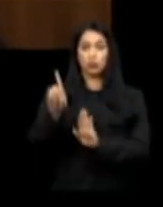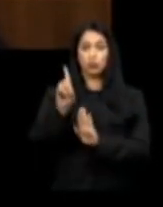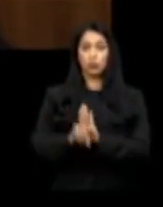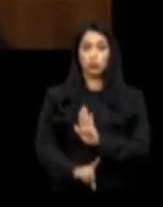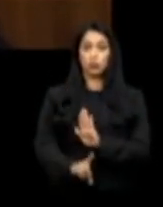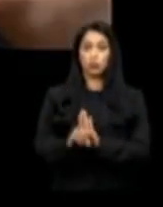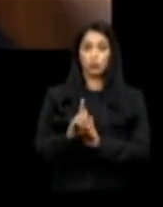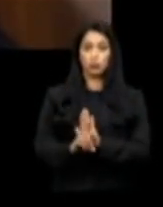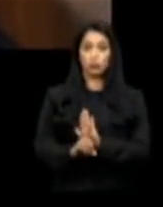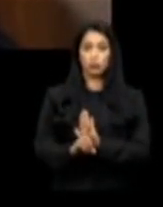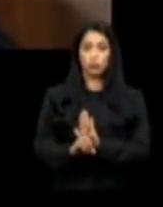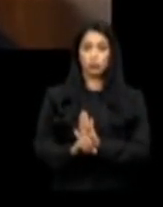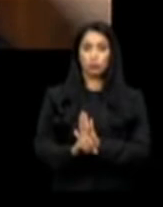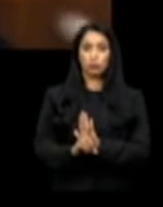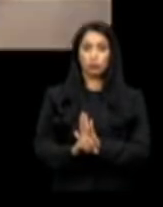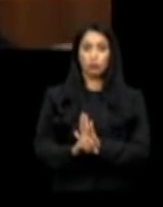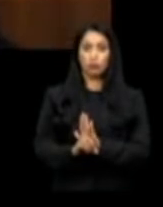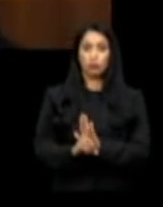direito